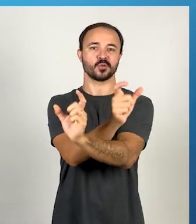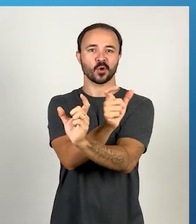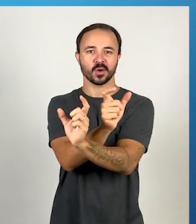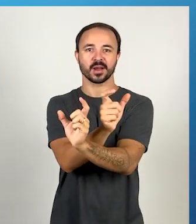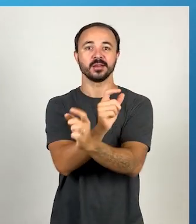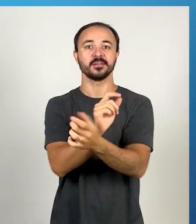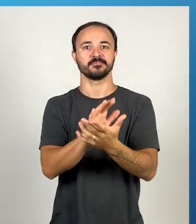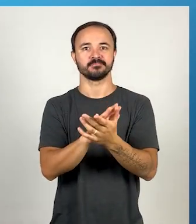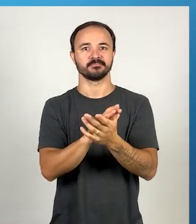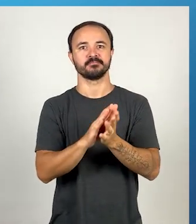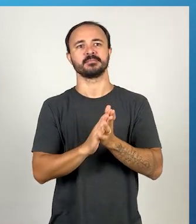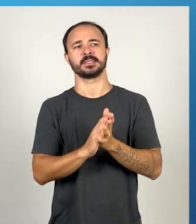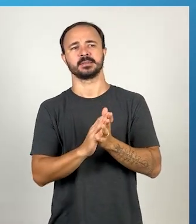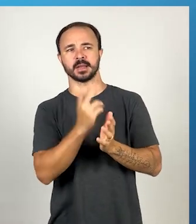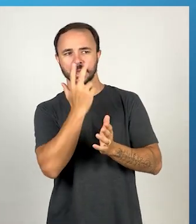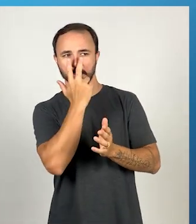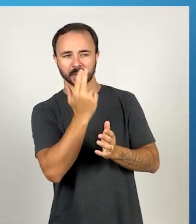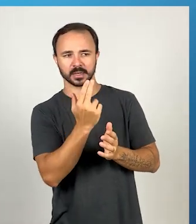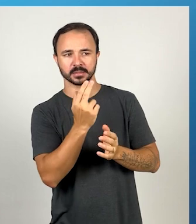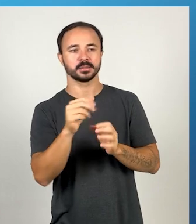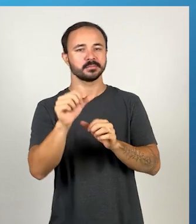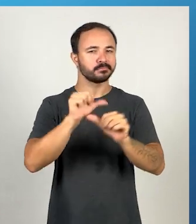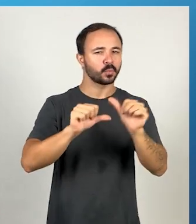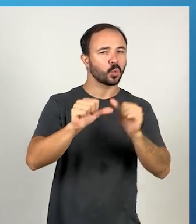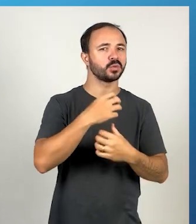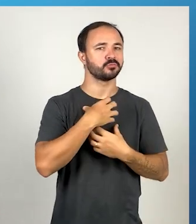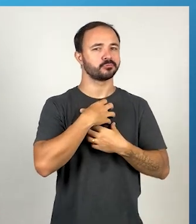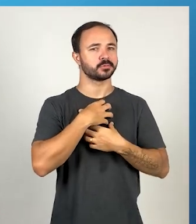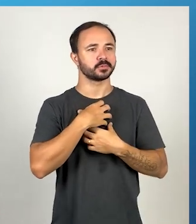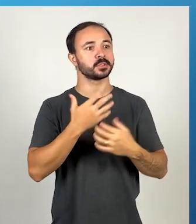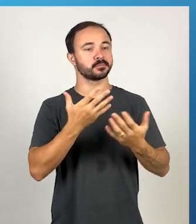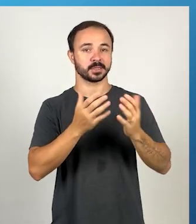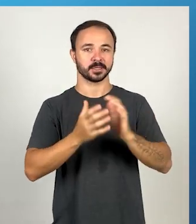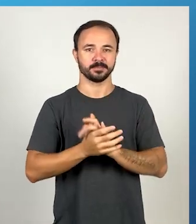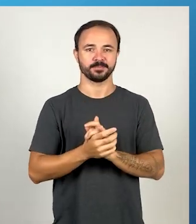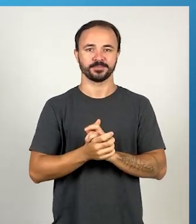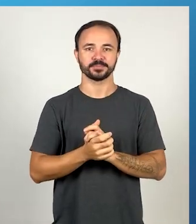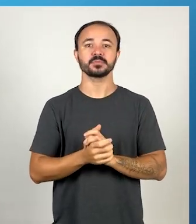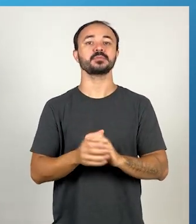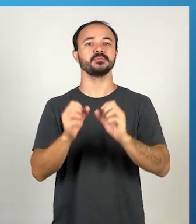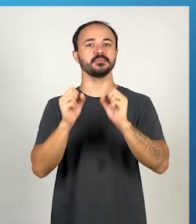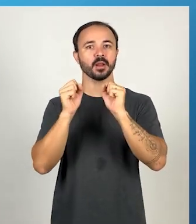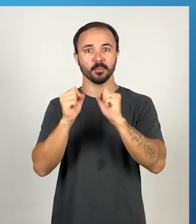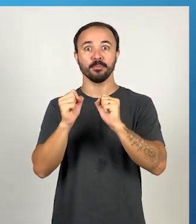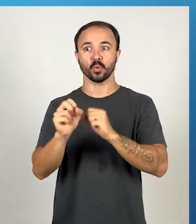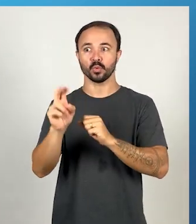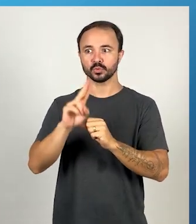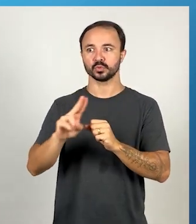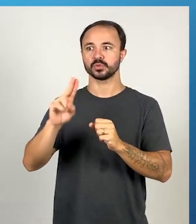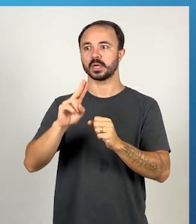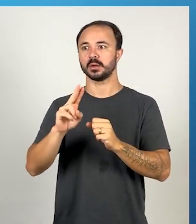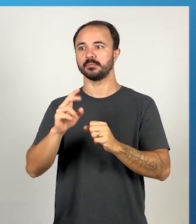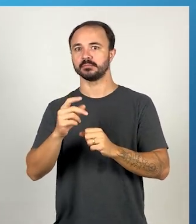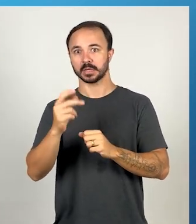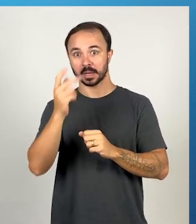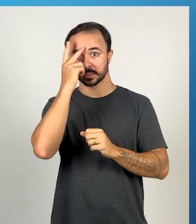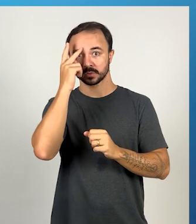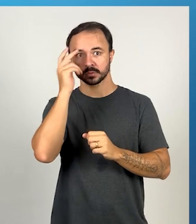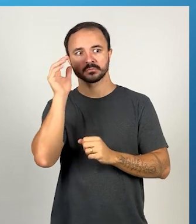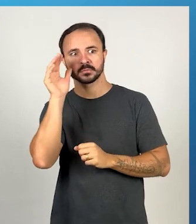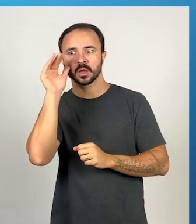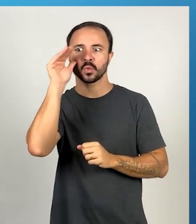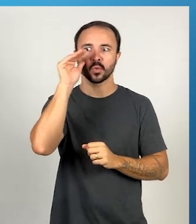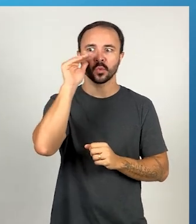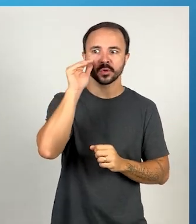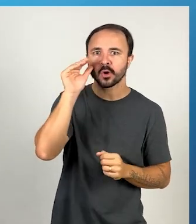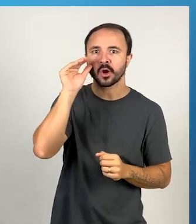da frase ou criar um efeito estilístico. O hipérbato pode ser usado para criar suspense, ênfase,